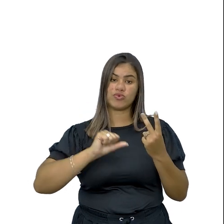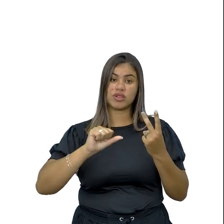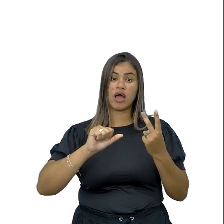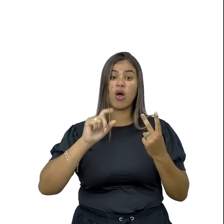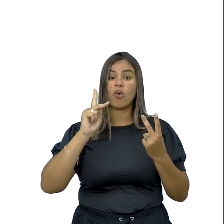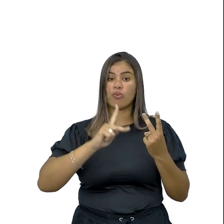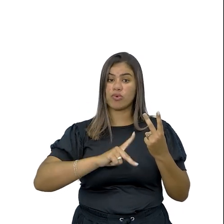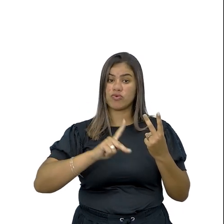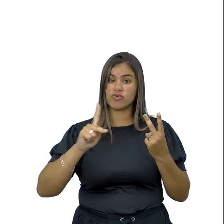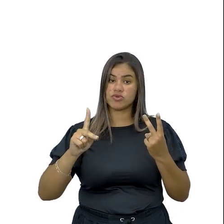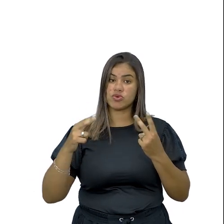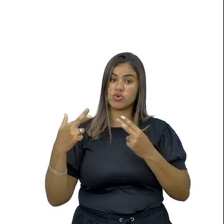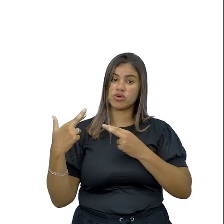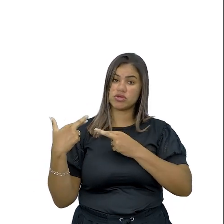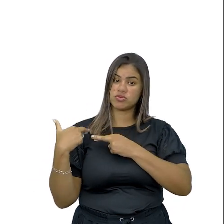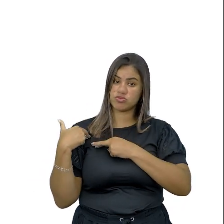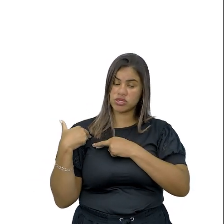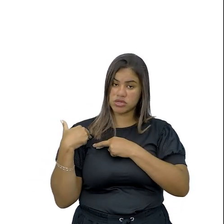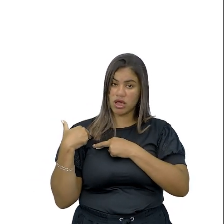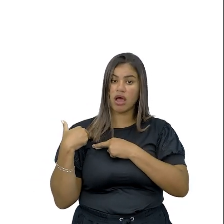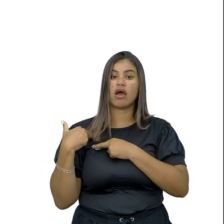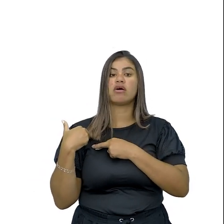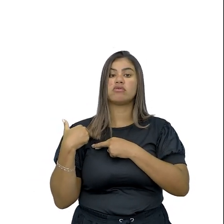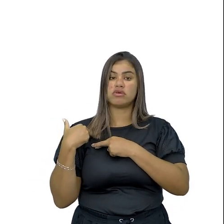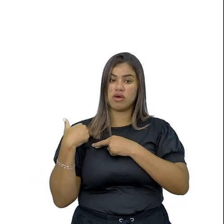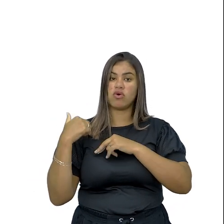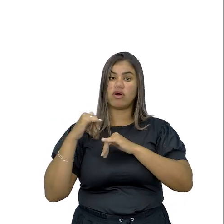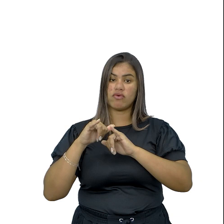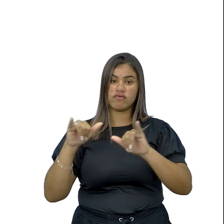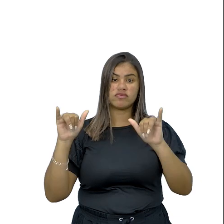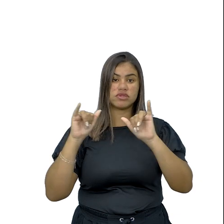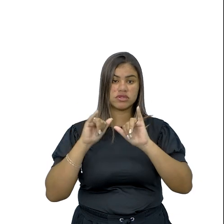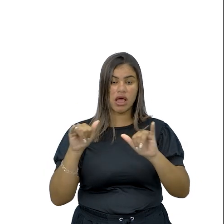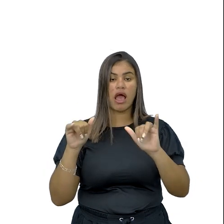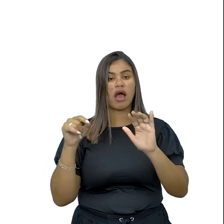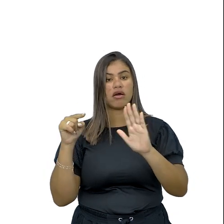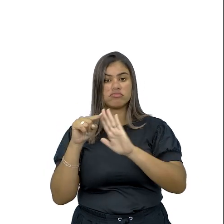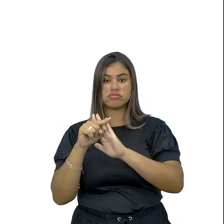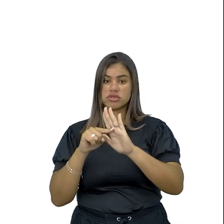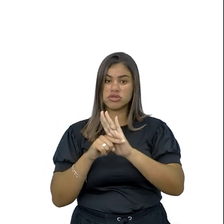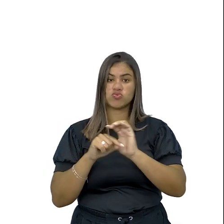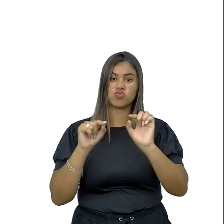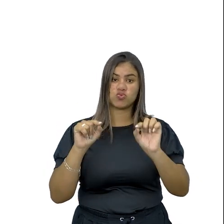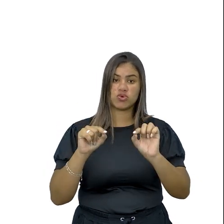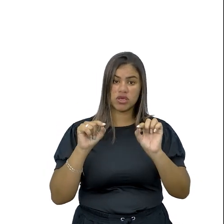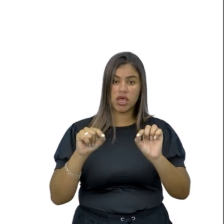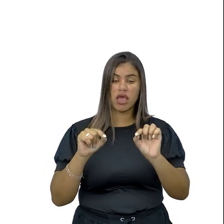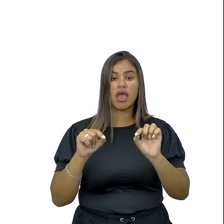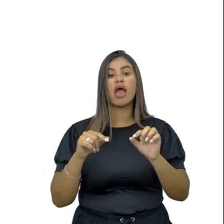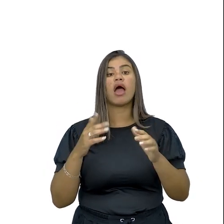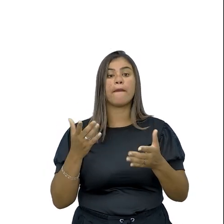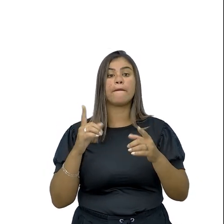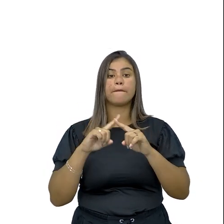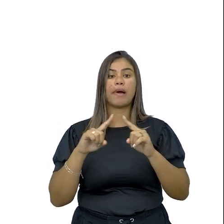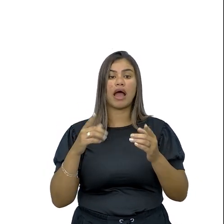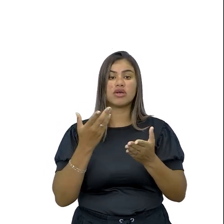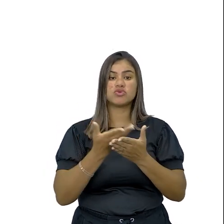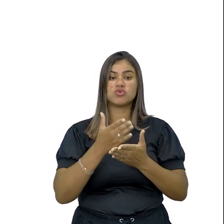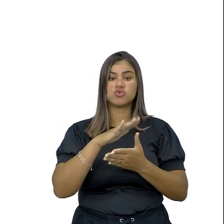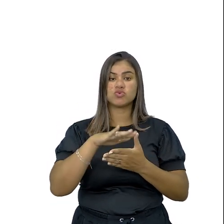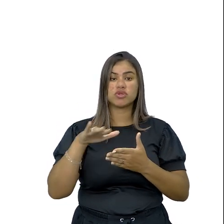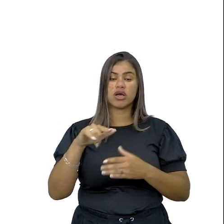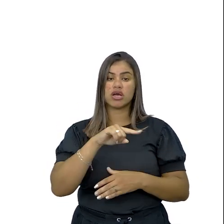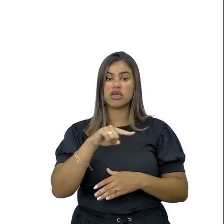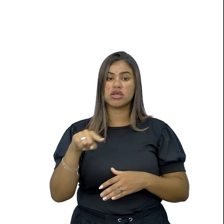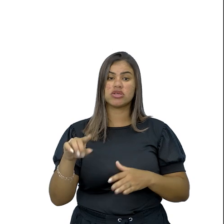que o professor fique responsável por definir os procedimentos e a questão de pesquisa, os estudantes eles já